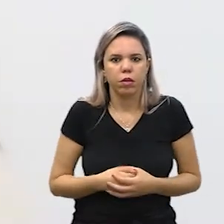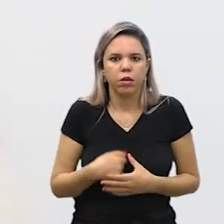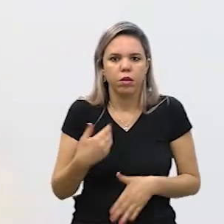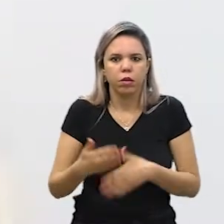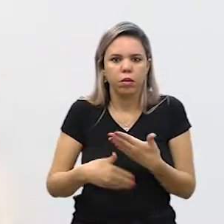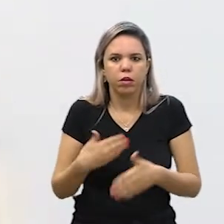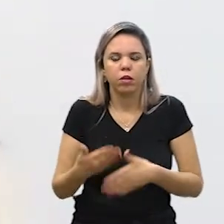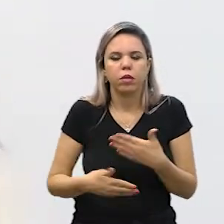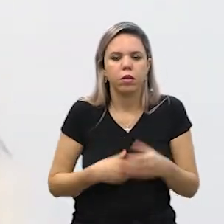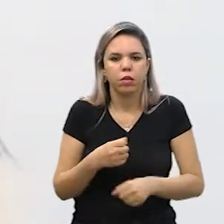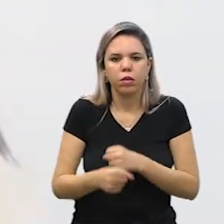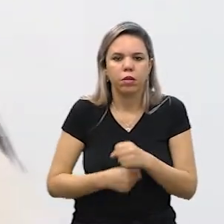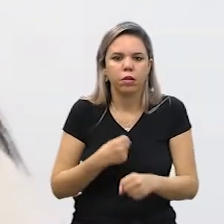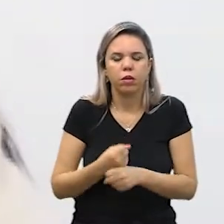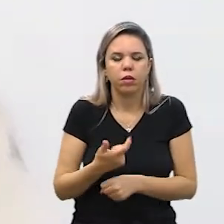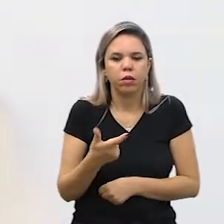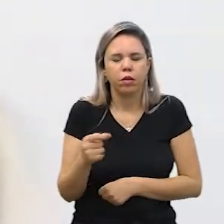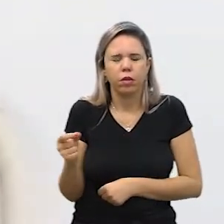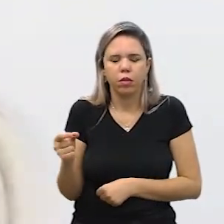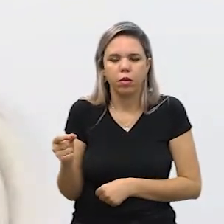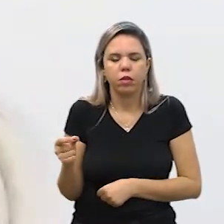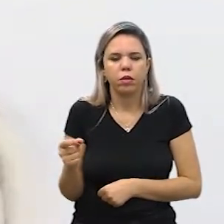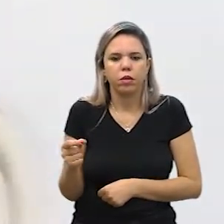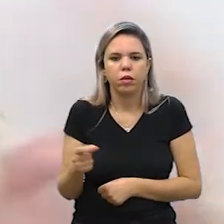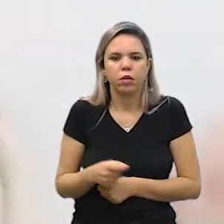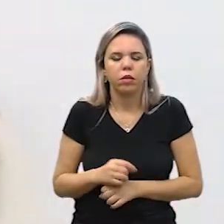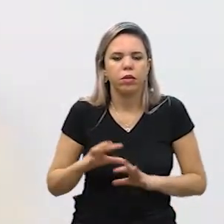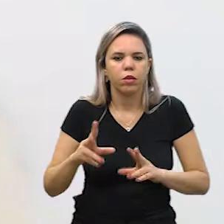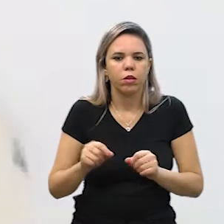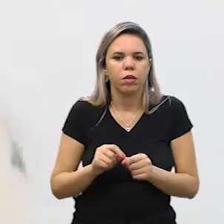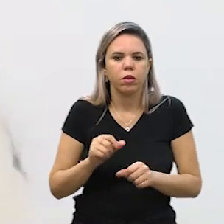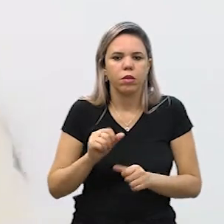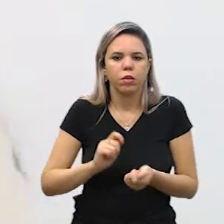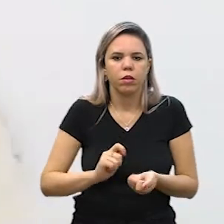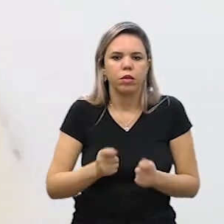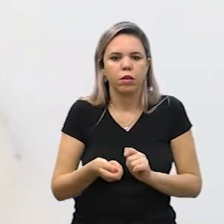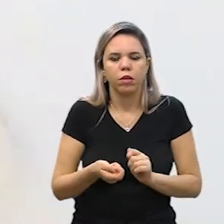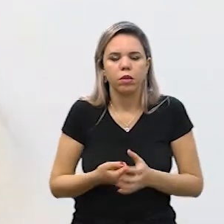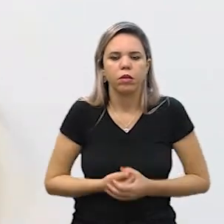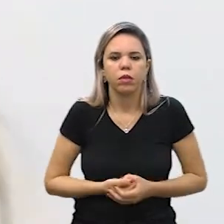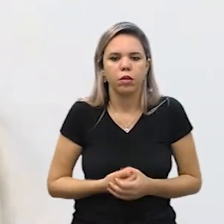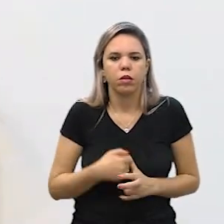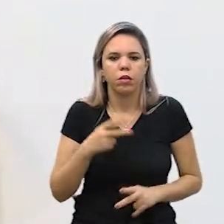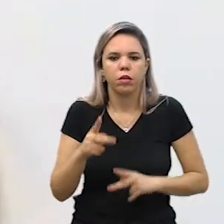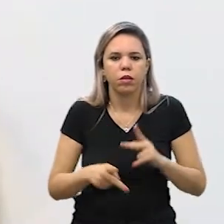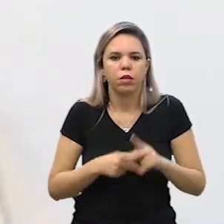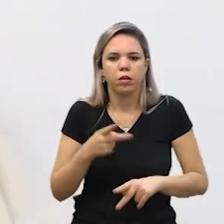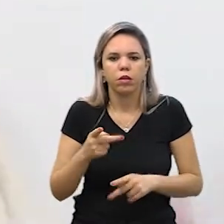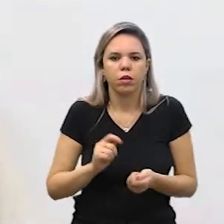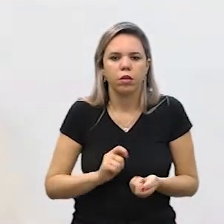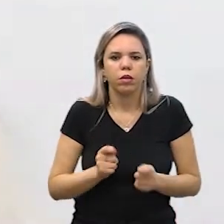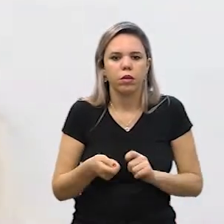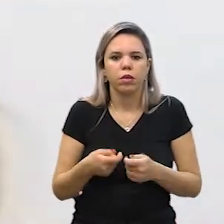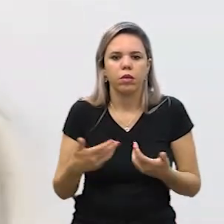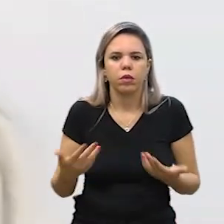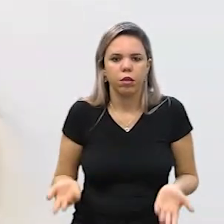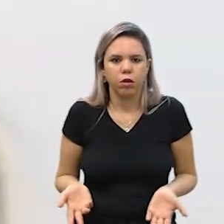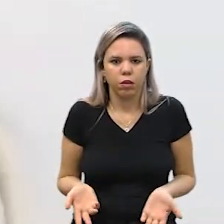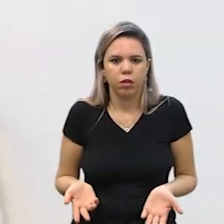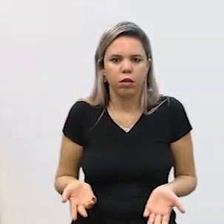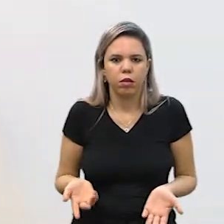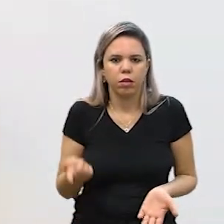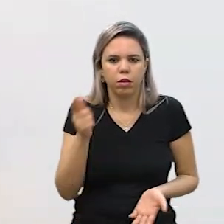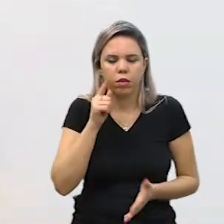longo deste último ano de 2020, tudo foi se remodelando. E as pessoas foram se adaptando e